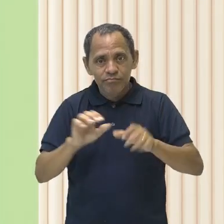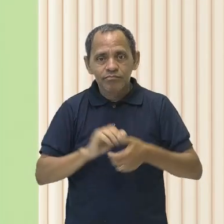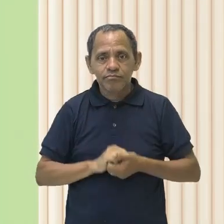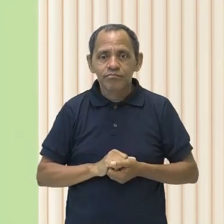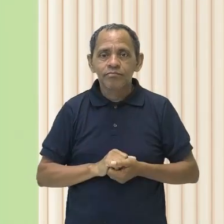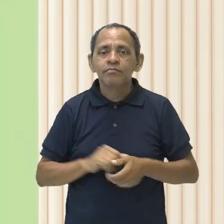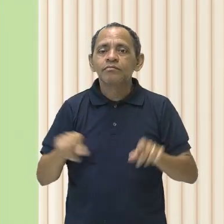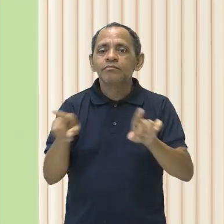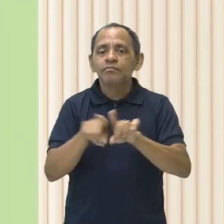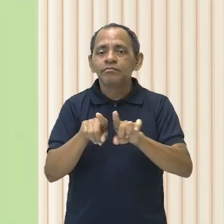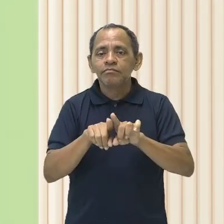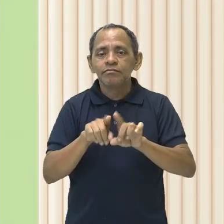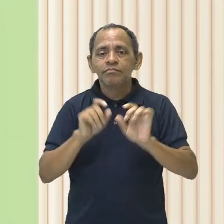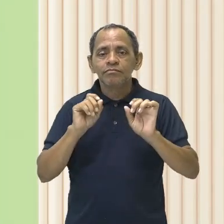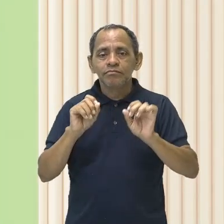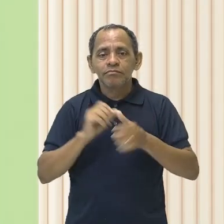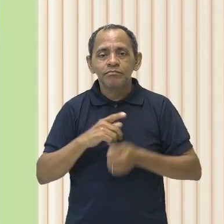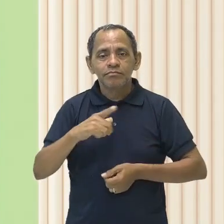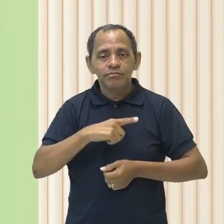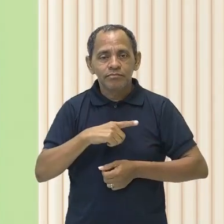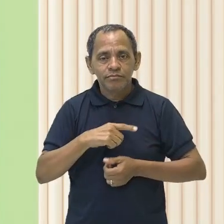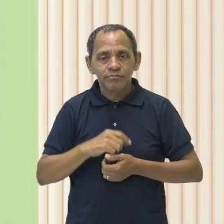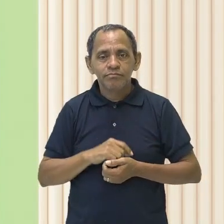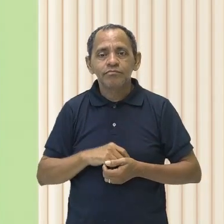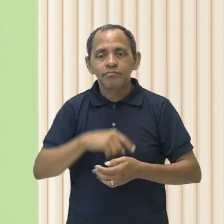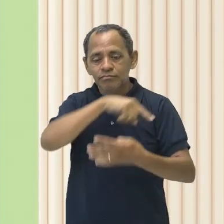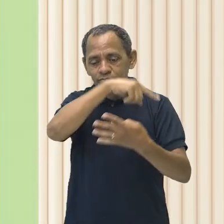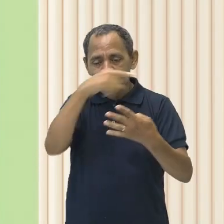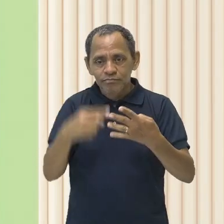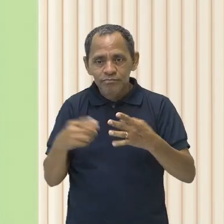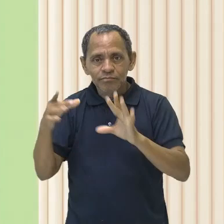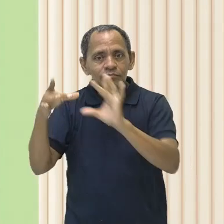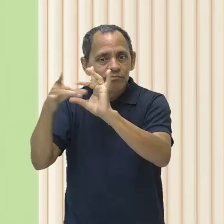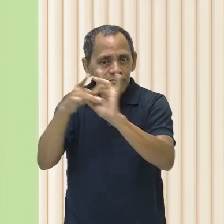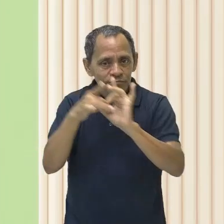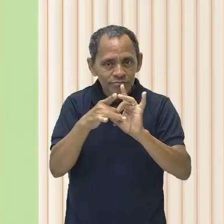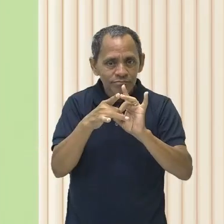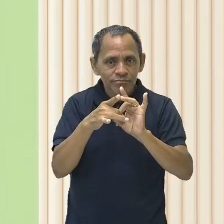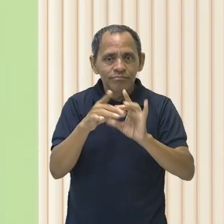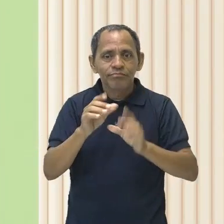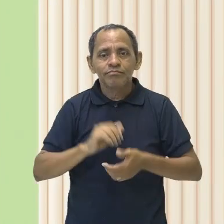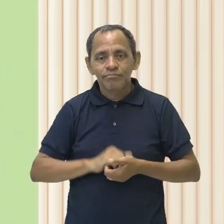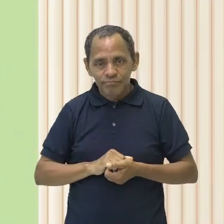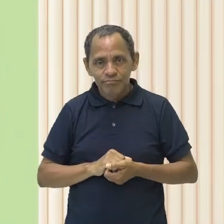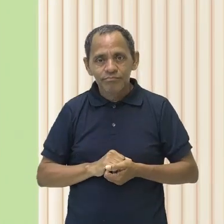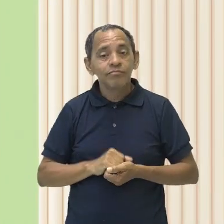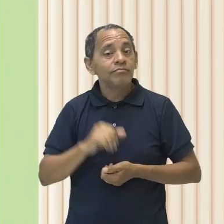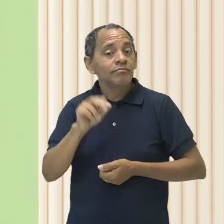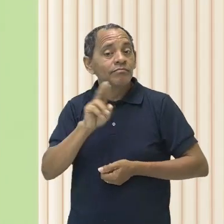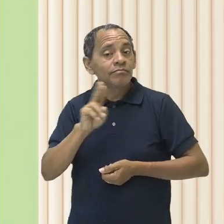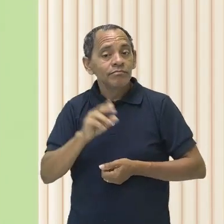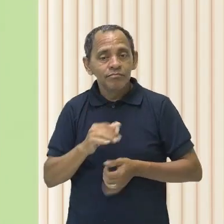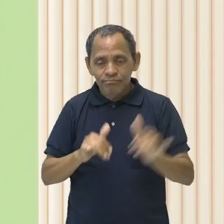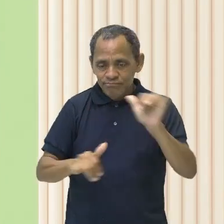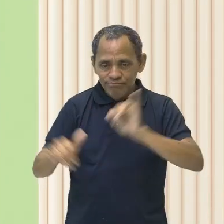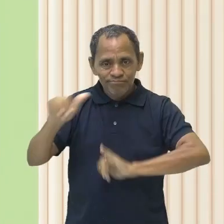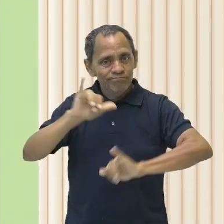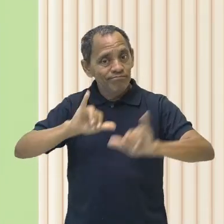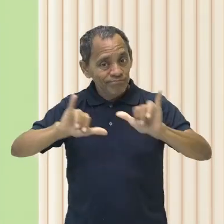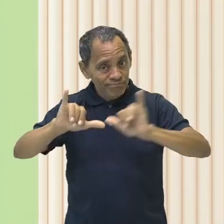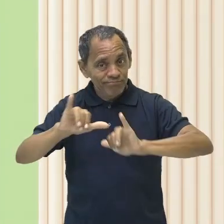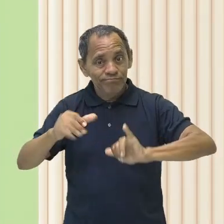E também nós temos aí a informação de 4 ligações. A química orgânica ela também é chamada de química da vida,